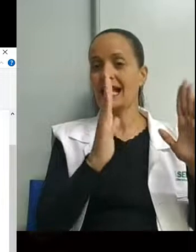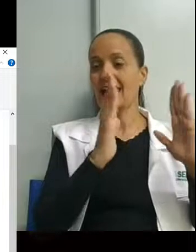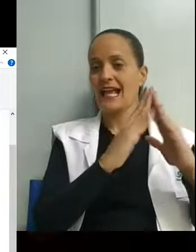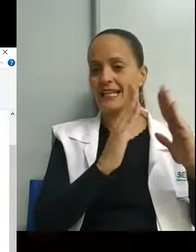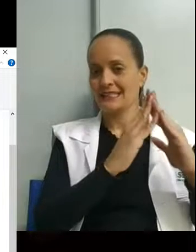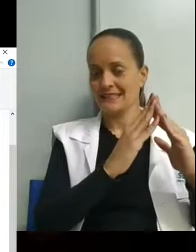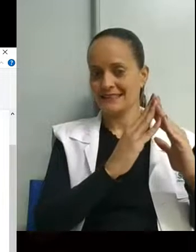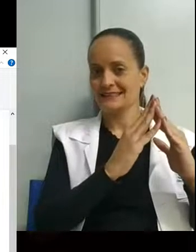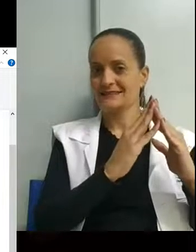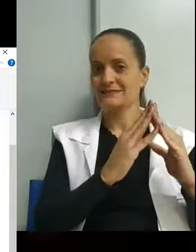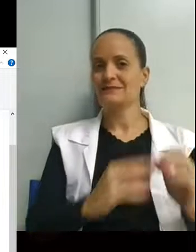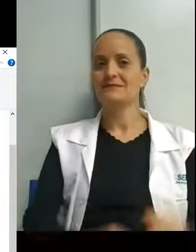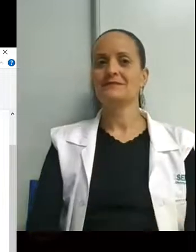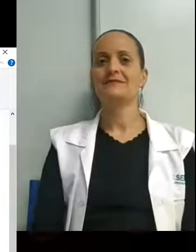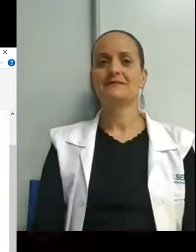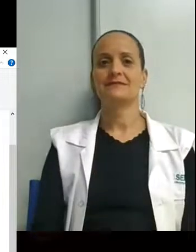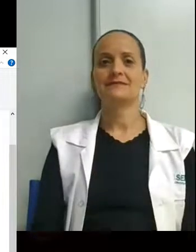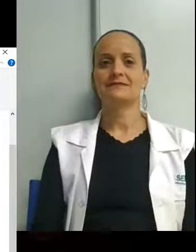Vou só pegar aqui, ó.